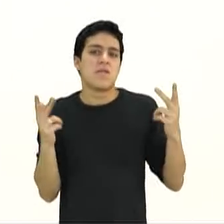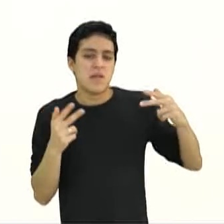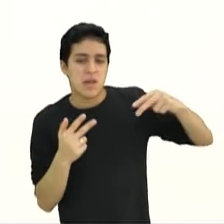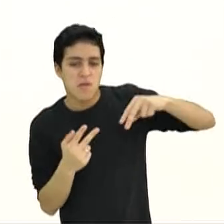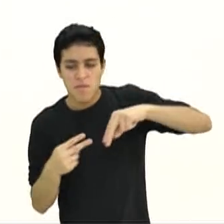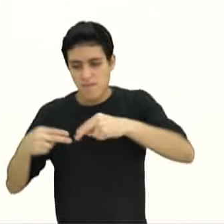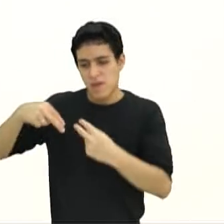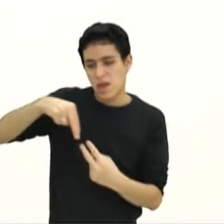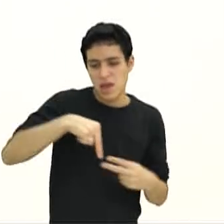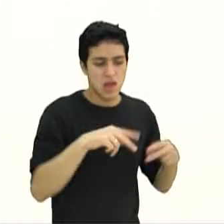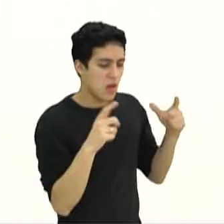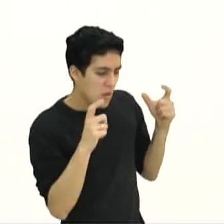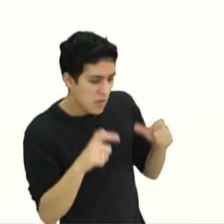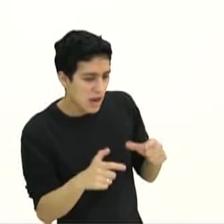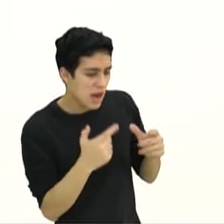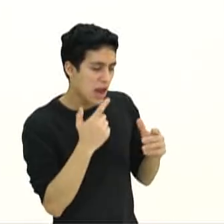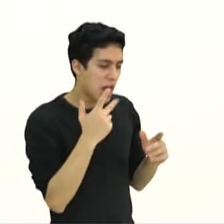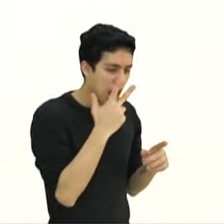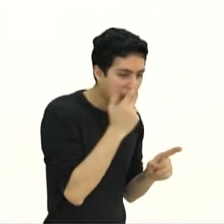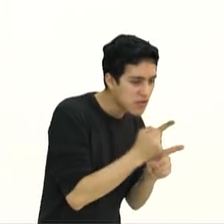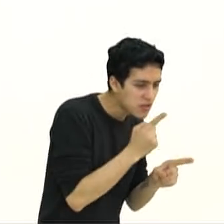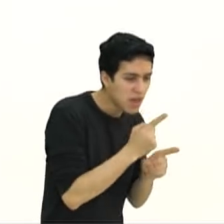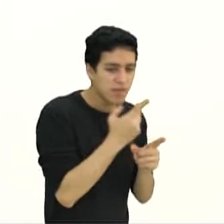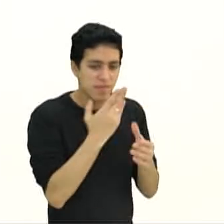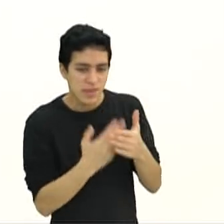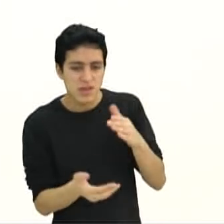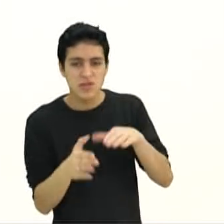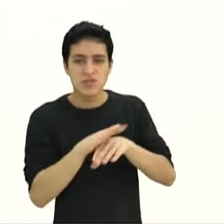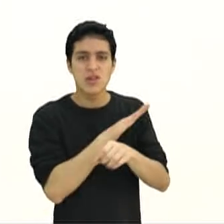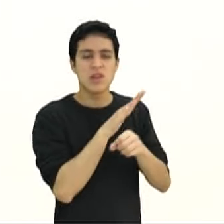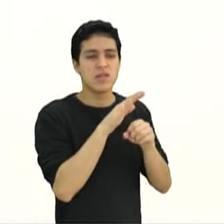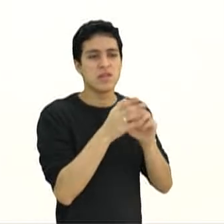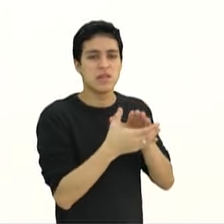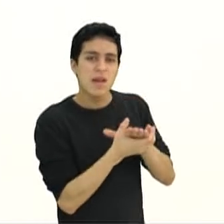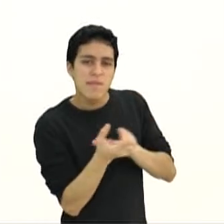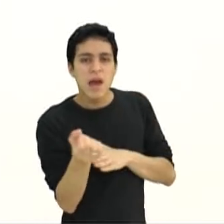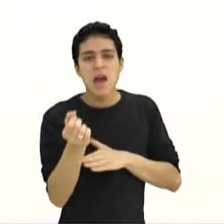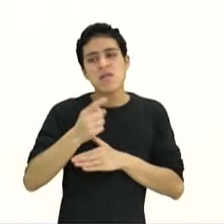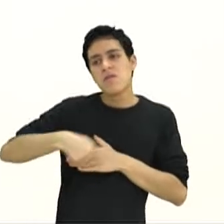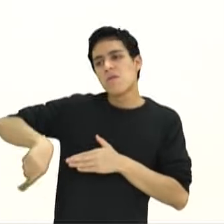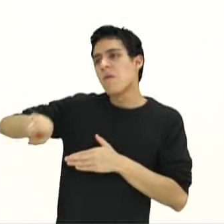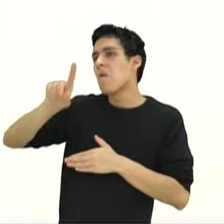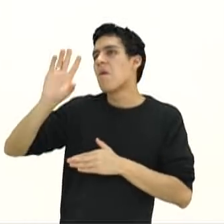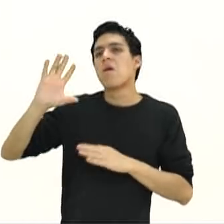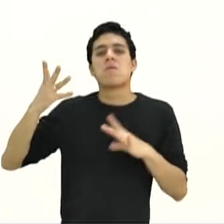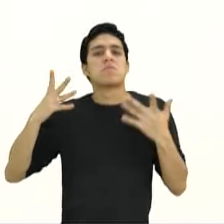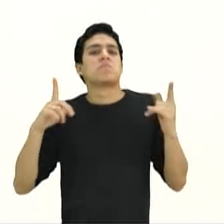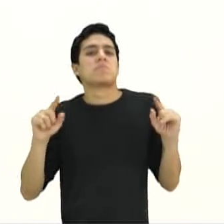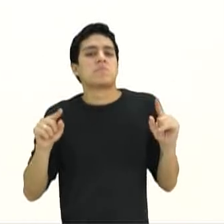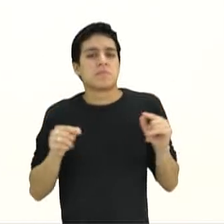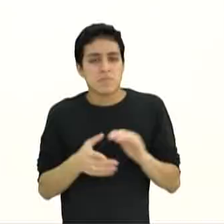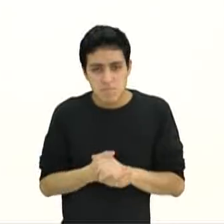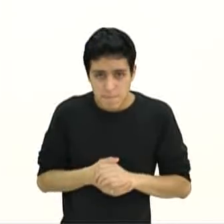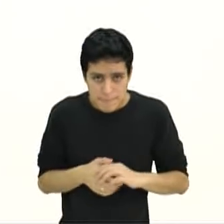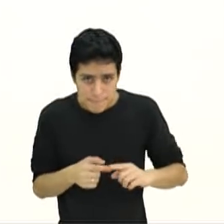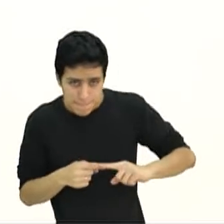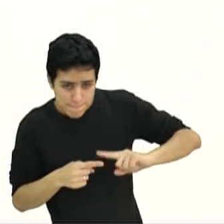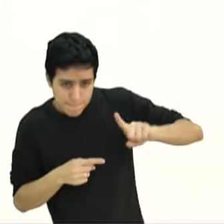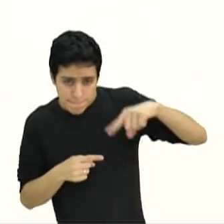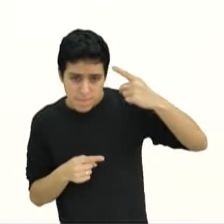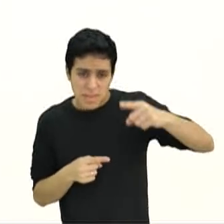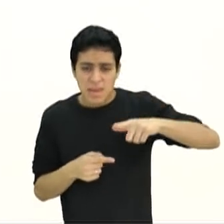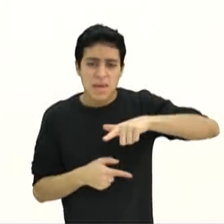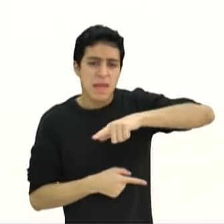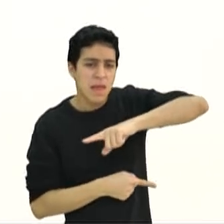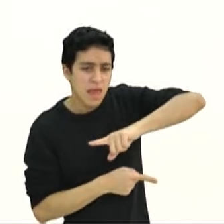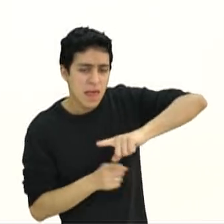de achados e perdidos e cheia de sapatos, ou qualquer outro acontecimento. E, logo em seguida, um ciclo